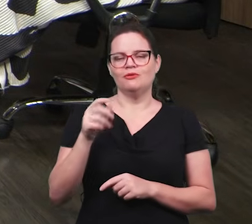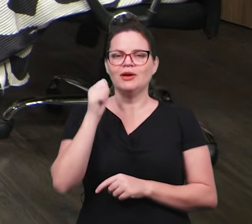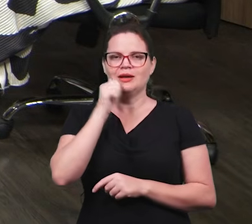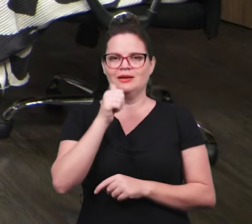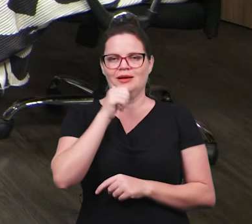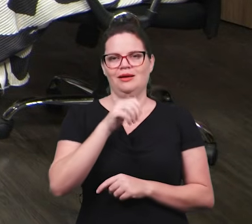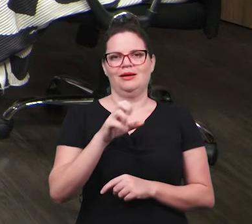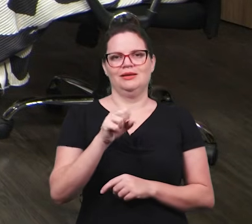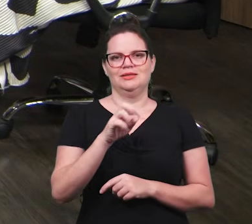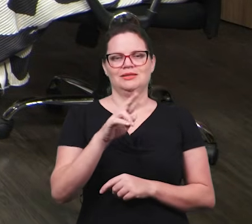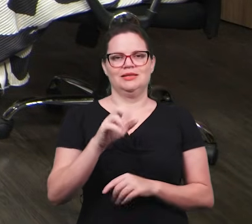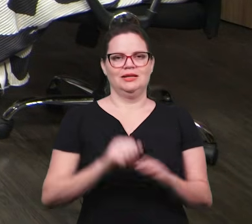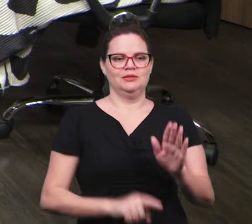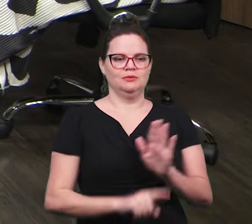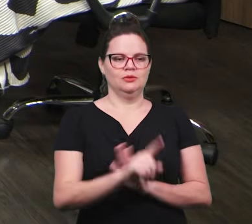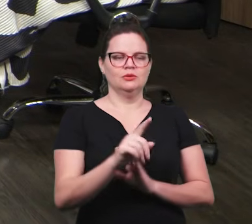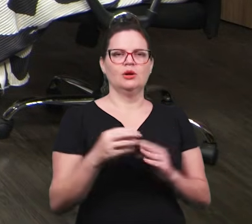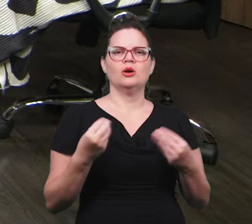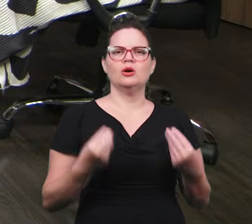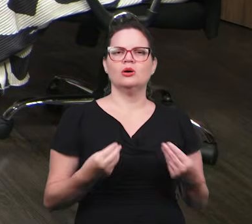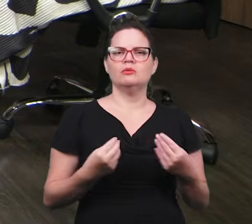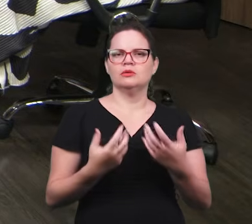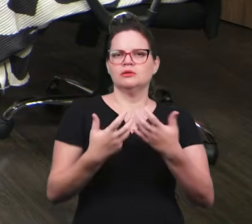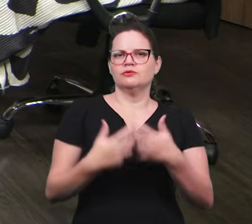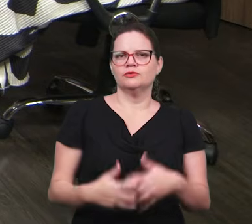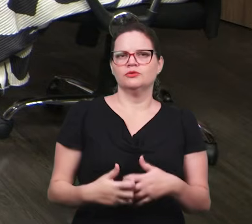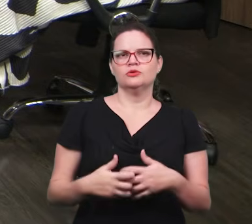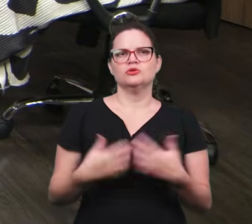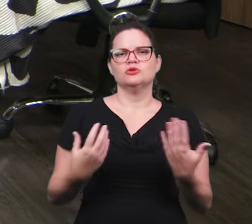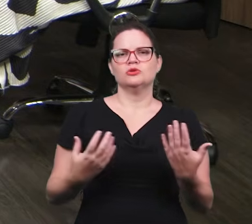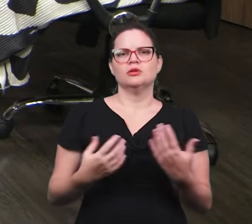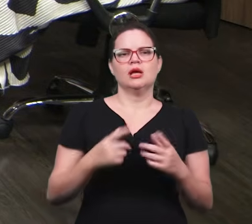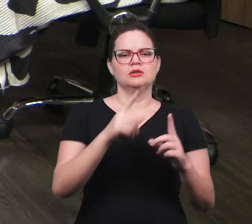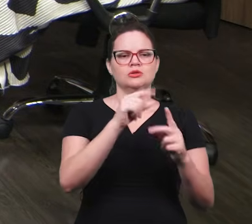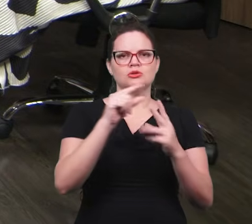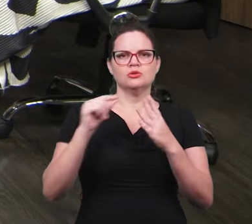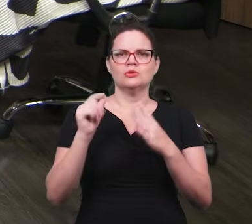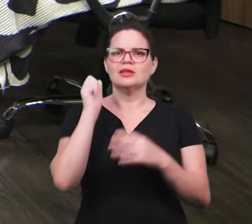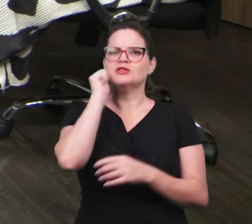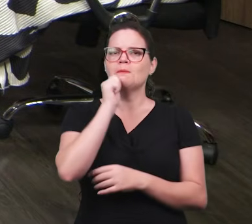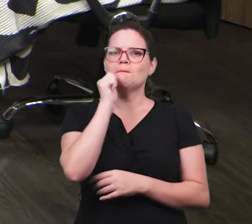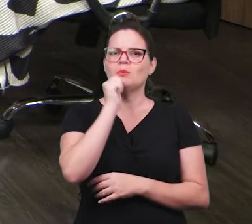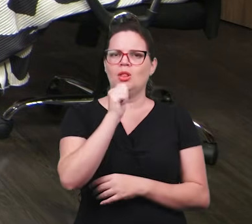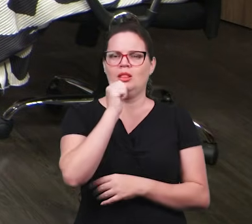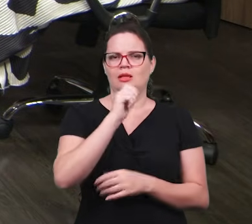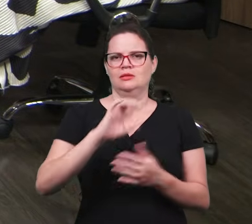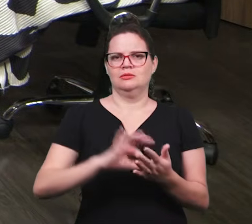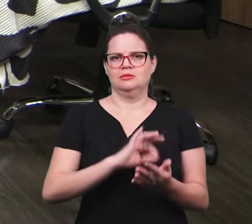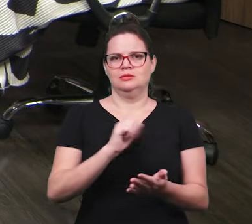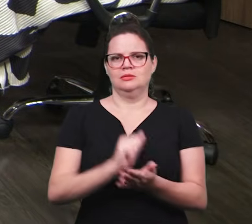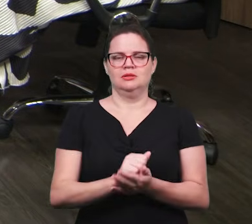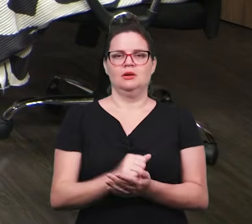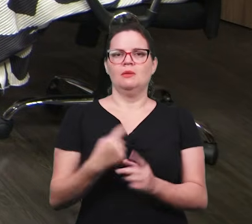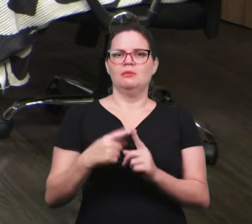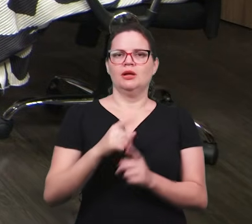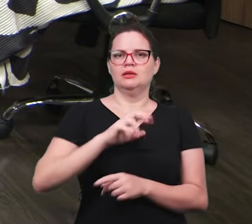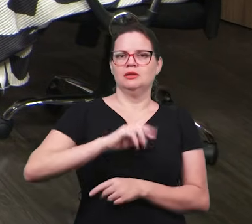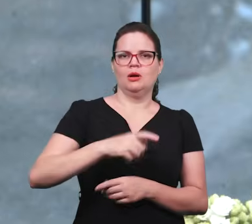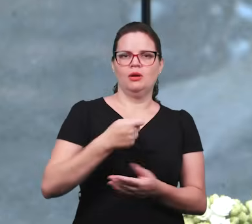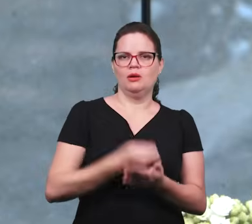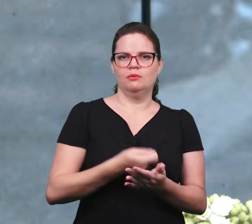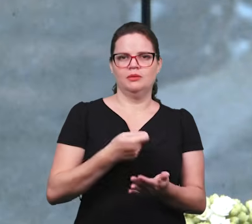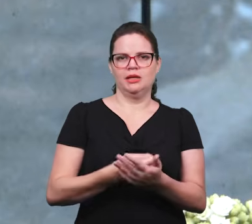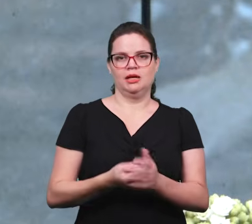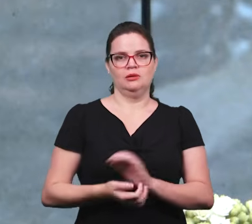pergunta, como que funciona e se existe o alistamento militar, mesmo que não obrigatório, para o